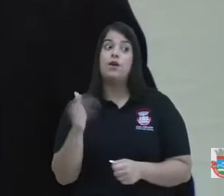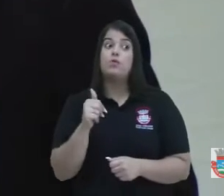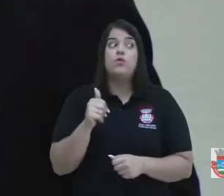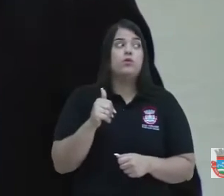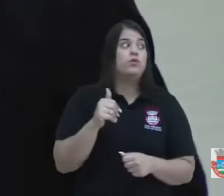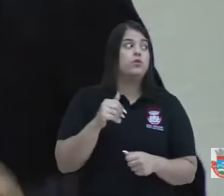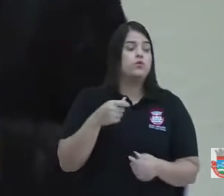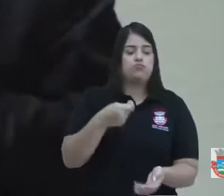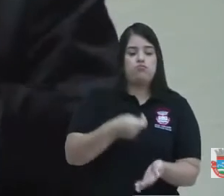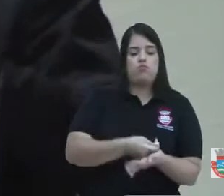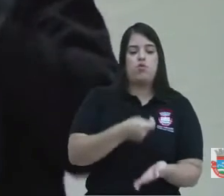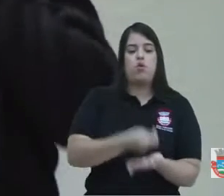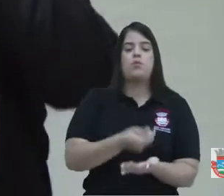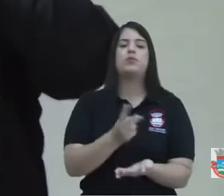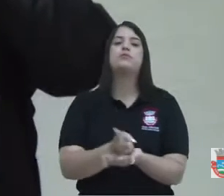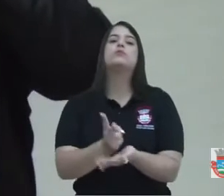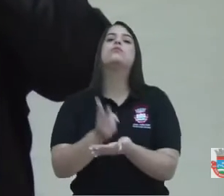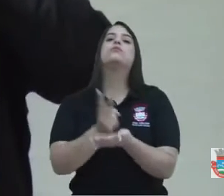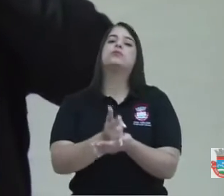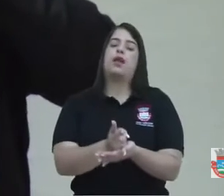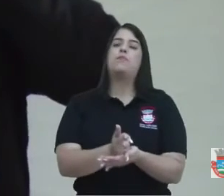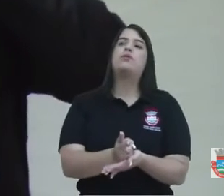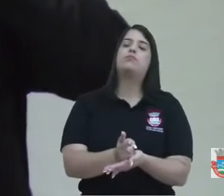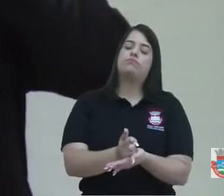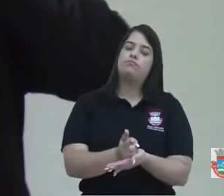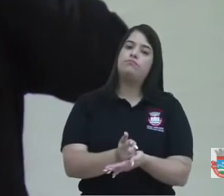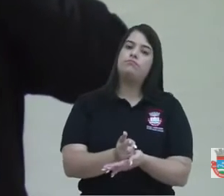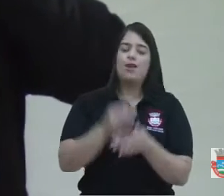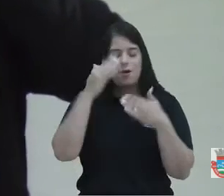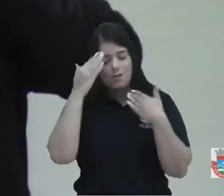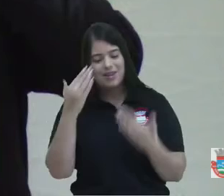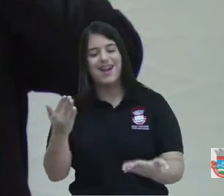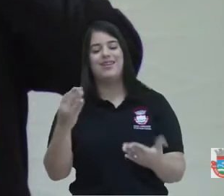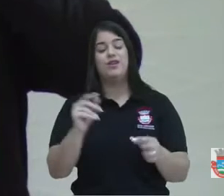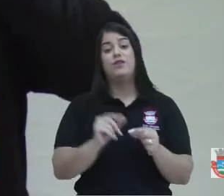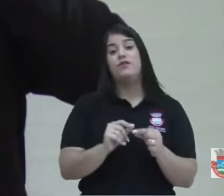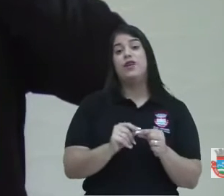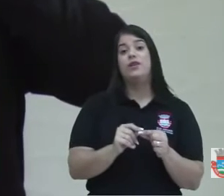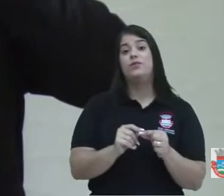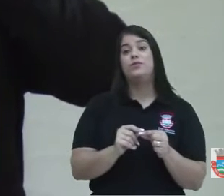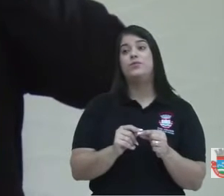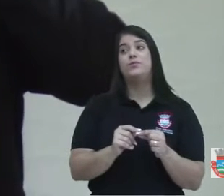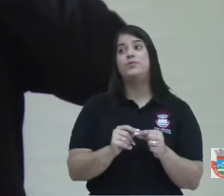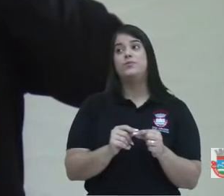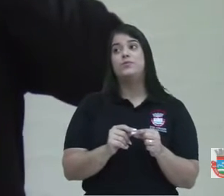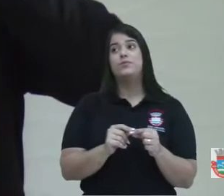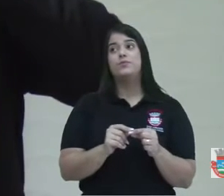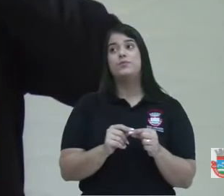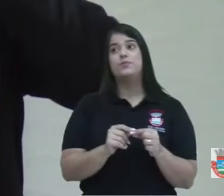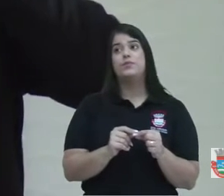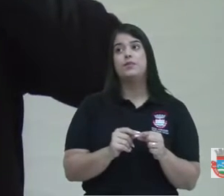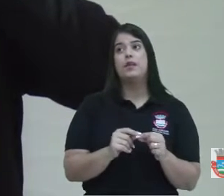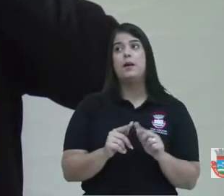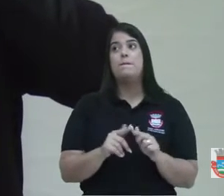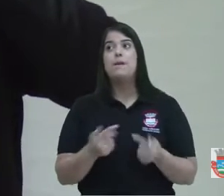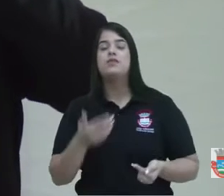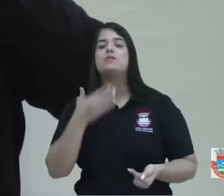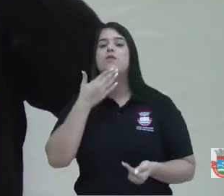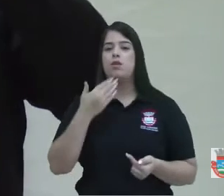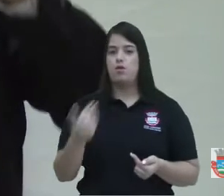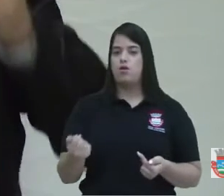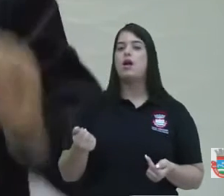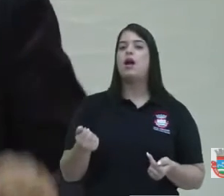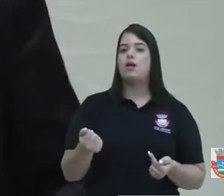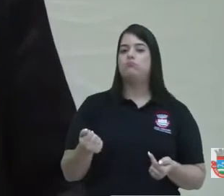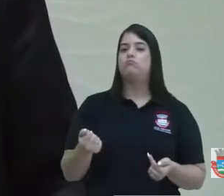aqui cobrando, mas também nessa parte agradecendo porque foi feito. E vai melhorar muito o